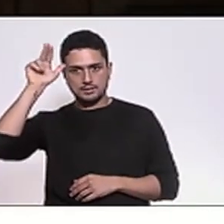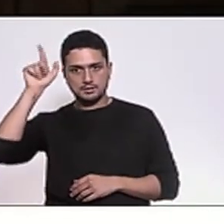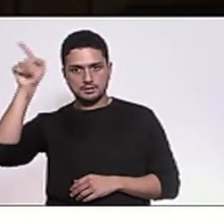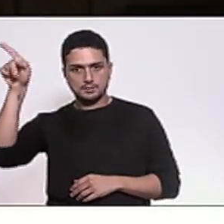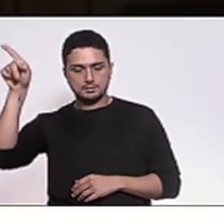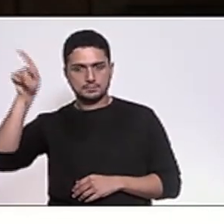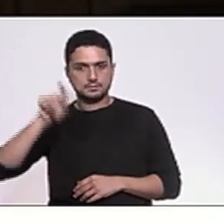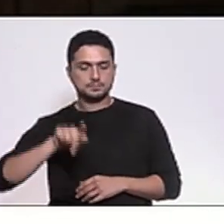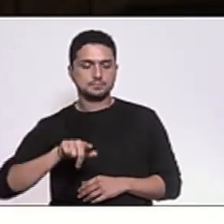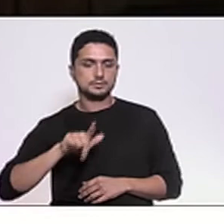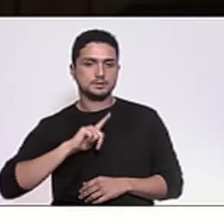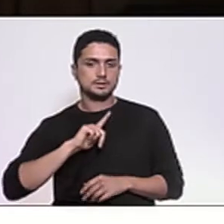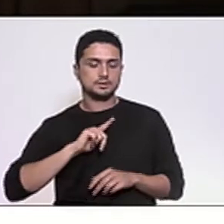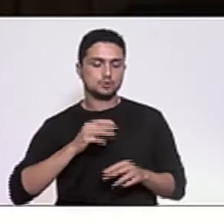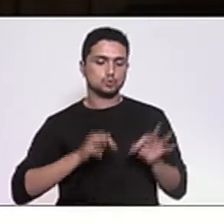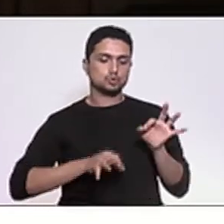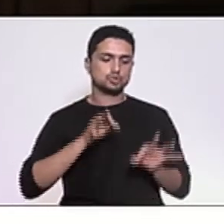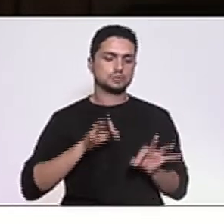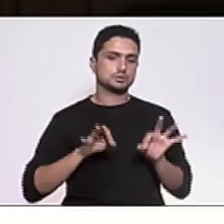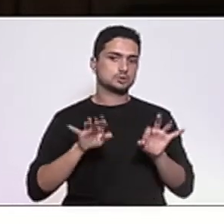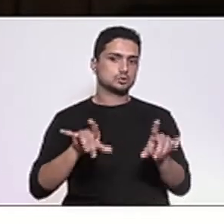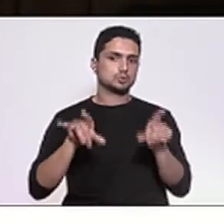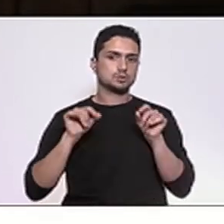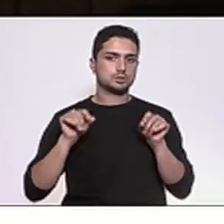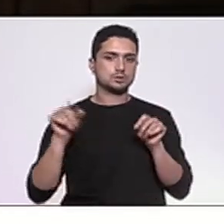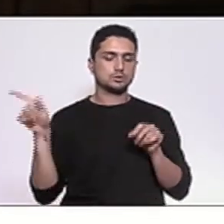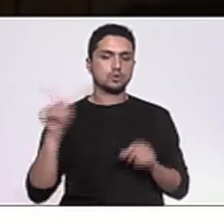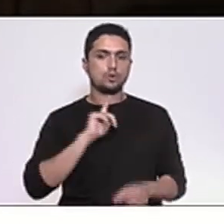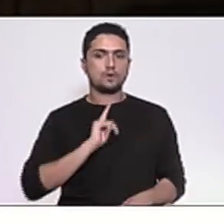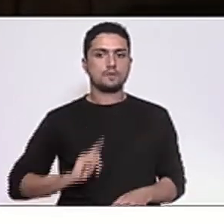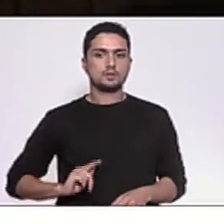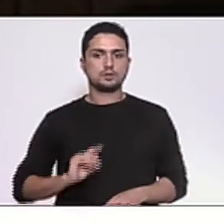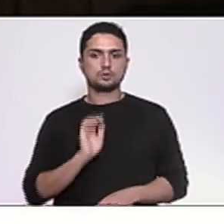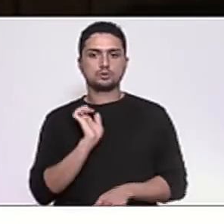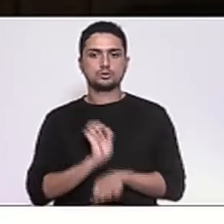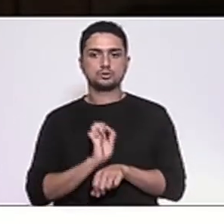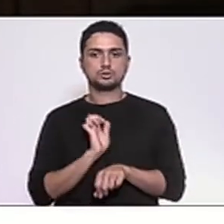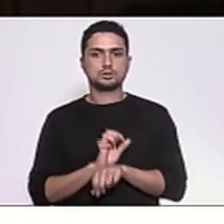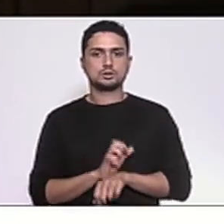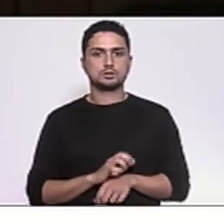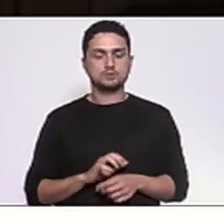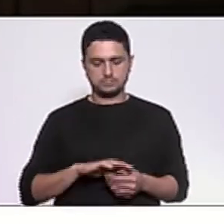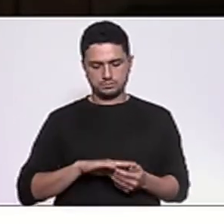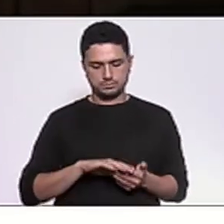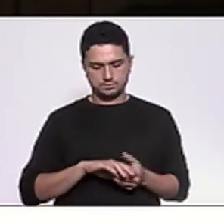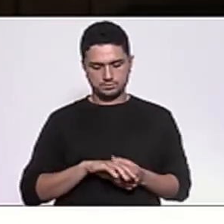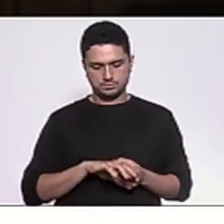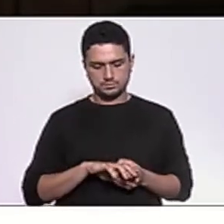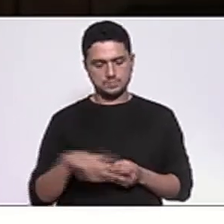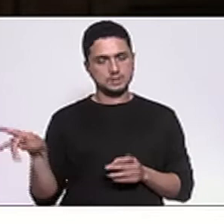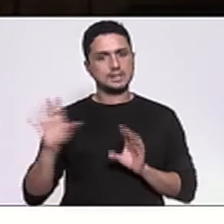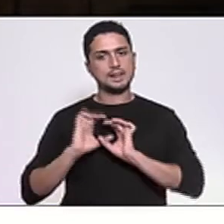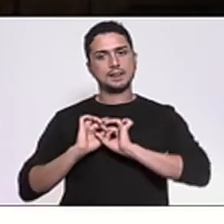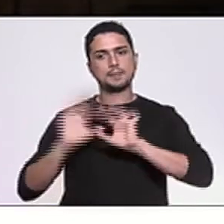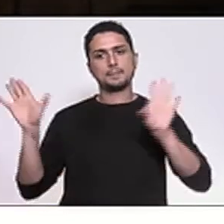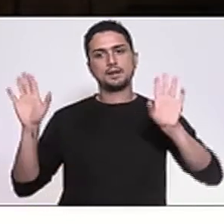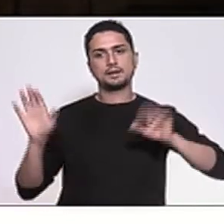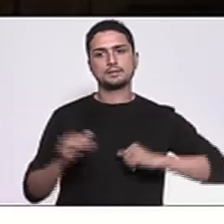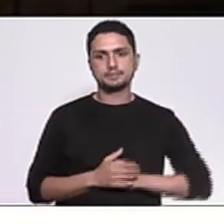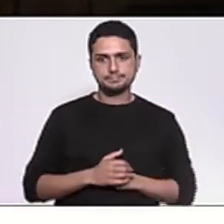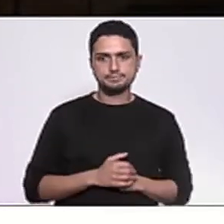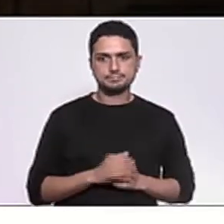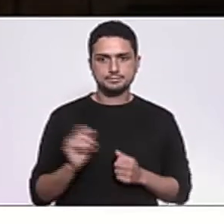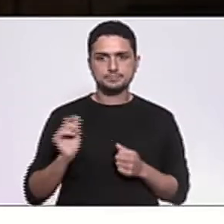decisão da Justiça que o governo do estado estaria liberado para